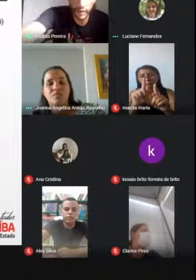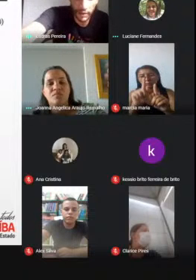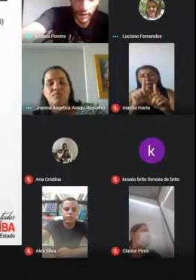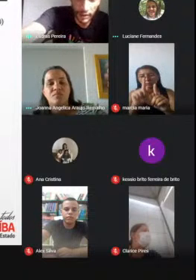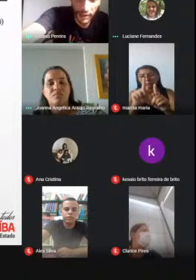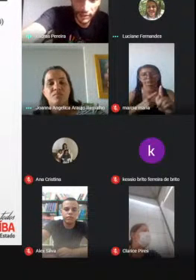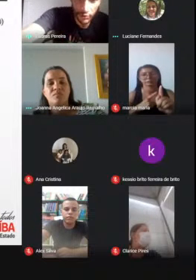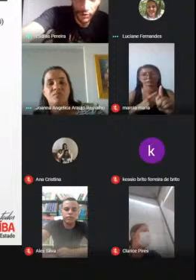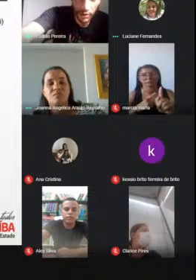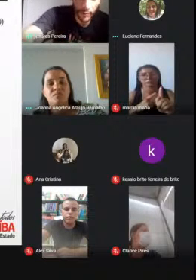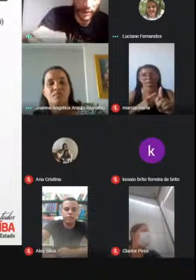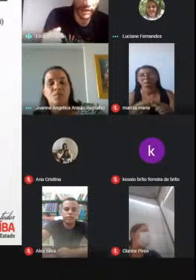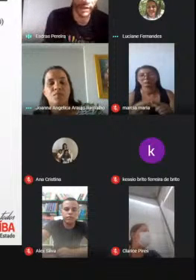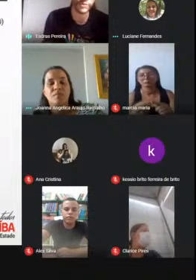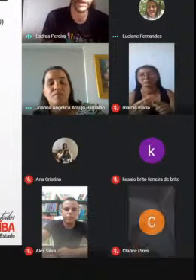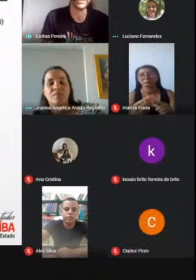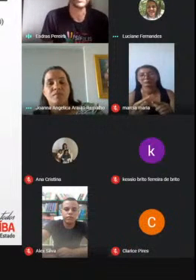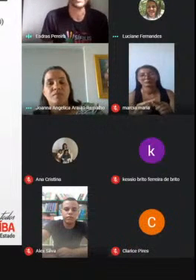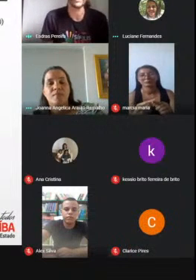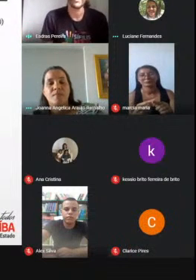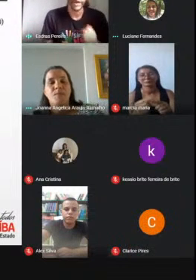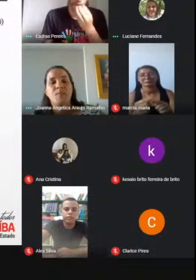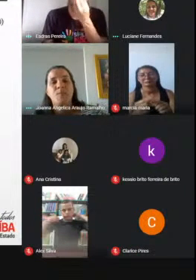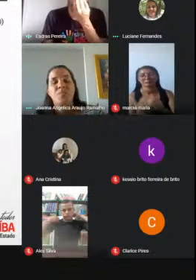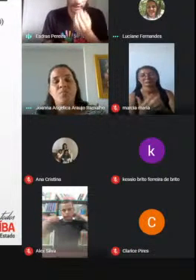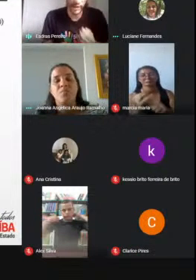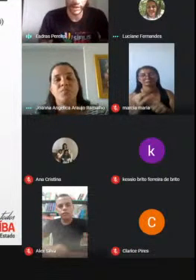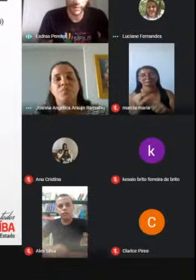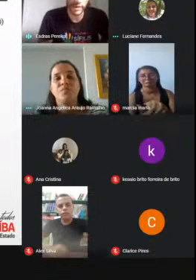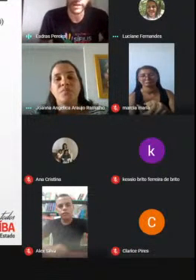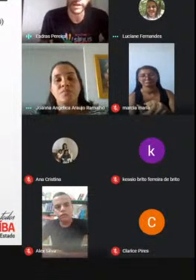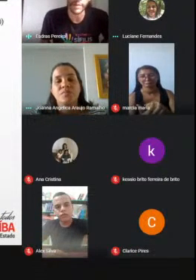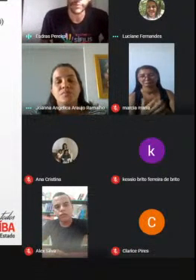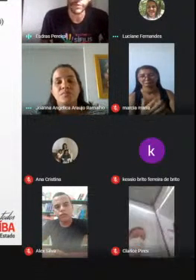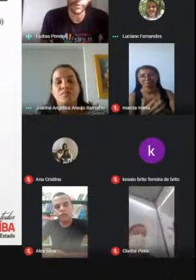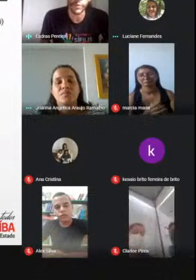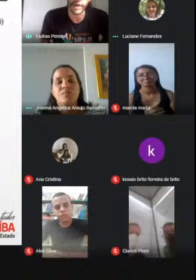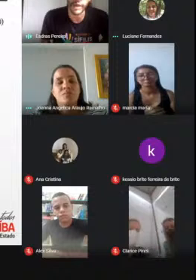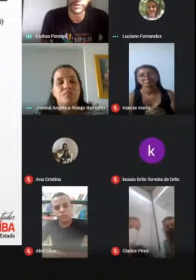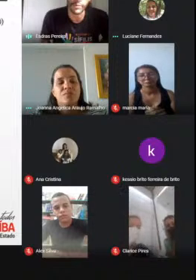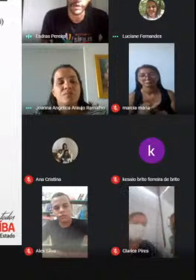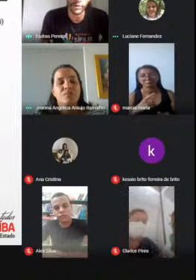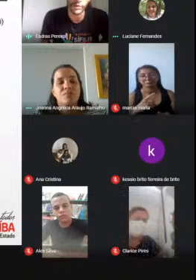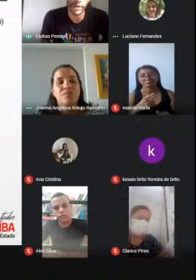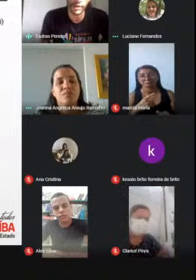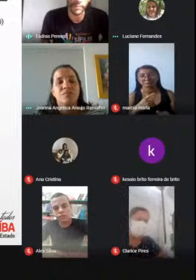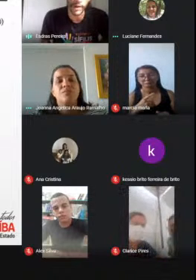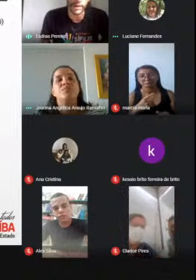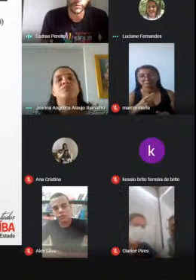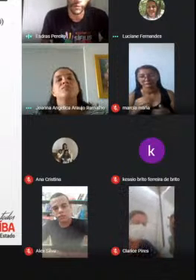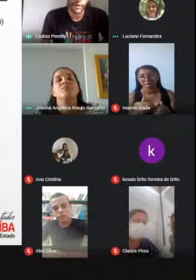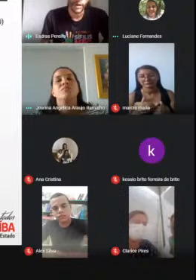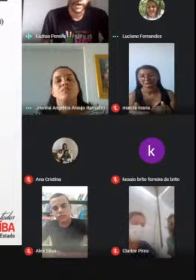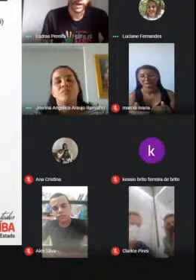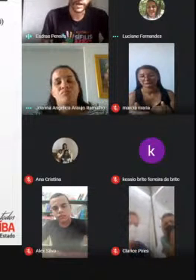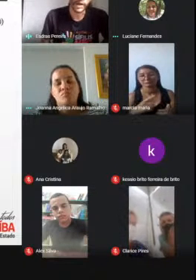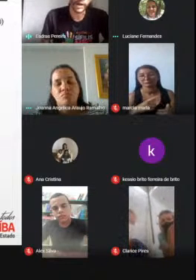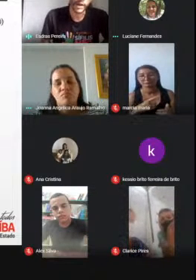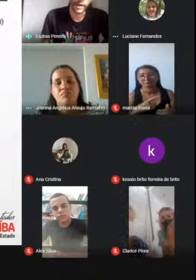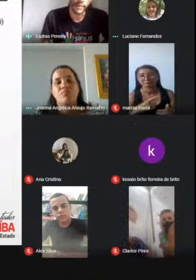aí também, Joana, para quem está nos assistindo, que a gente vai estar também aí daqui a pouco com o Késio Brito, né, que trabalha